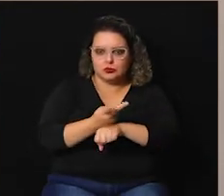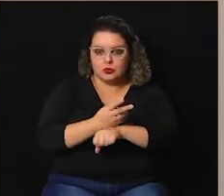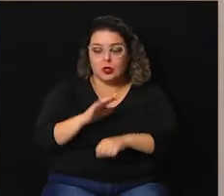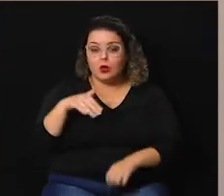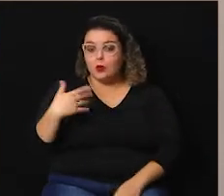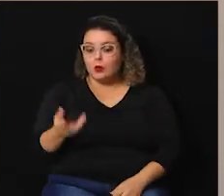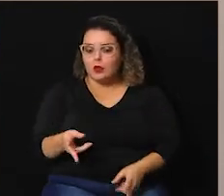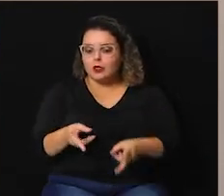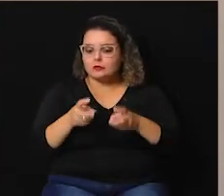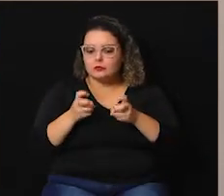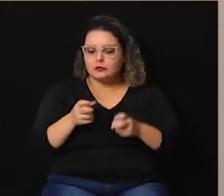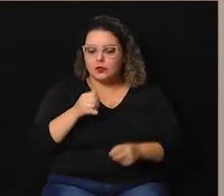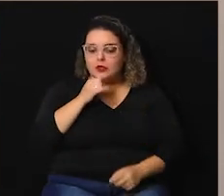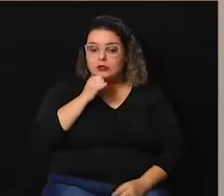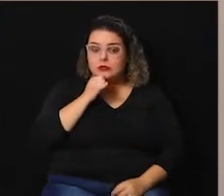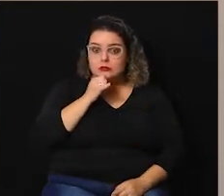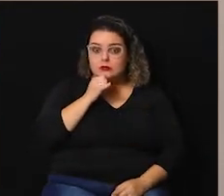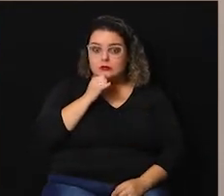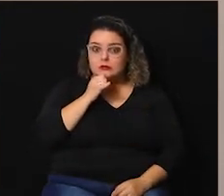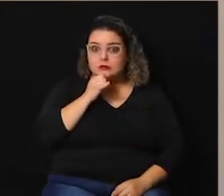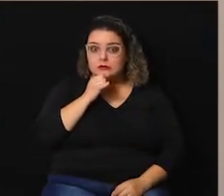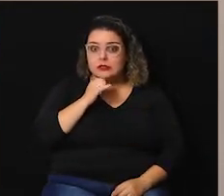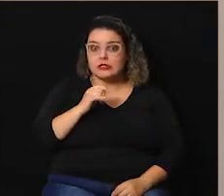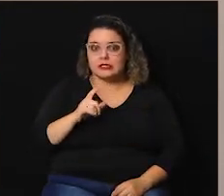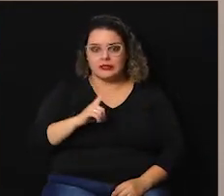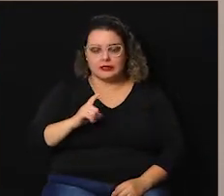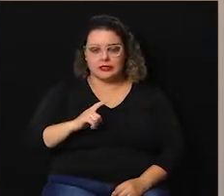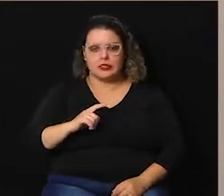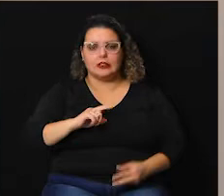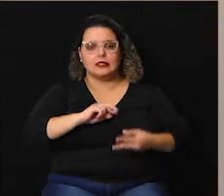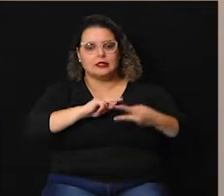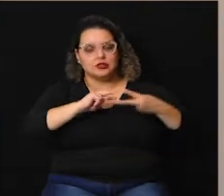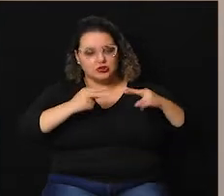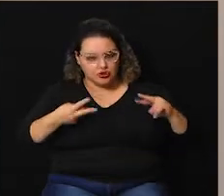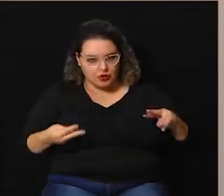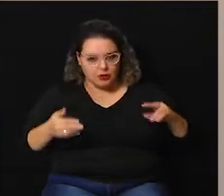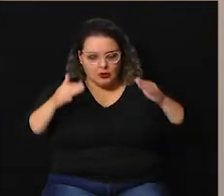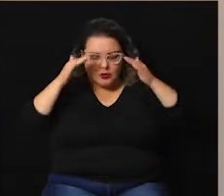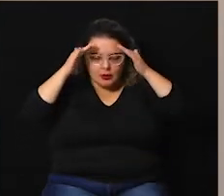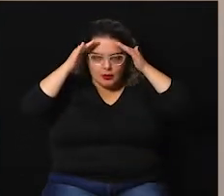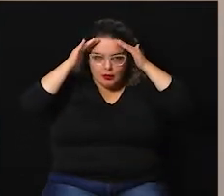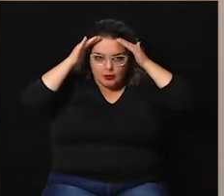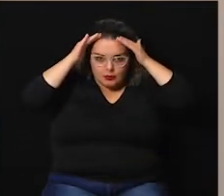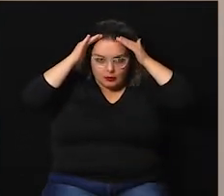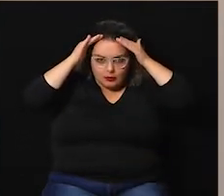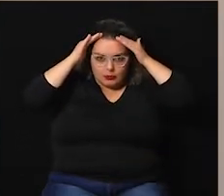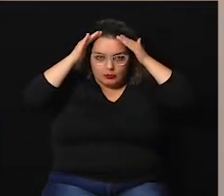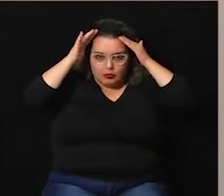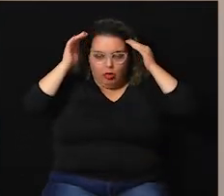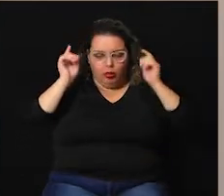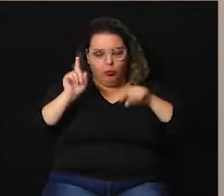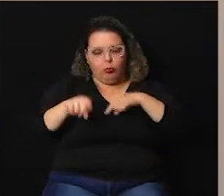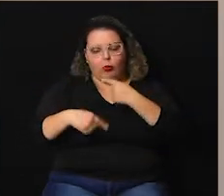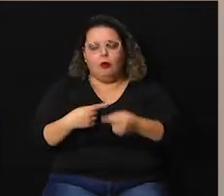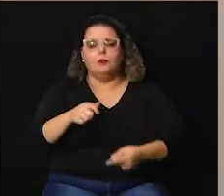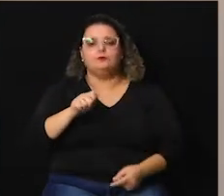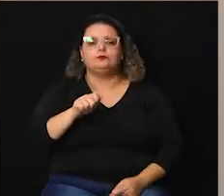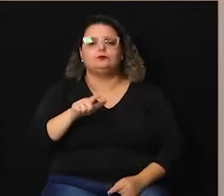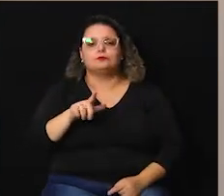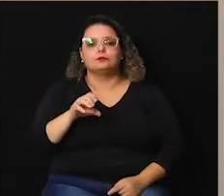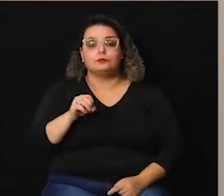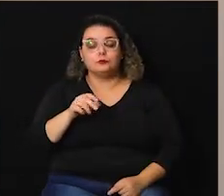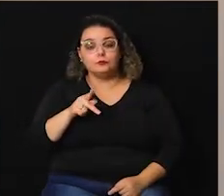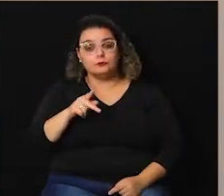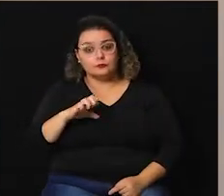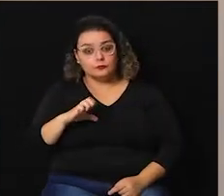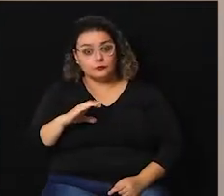Quando vocês percebem, por exemplo, quem tem o gene da calvície, ou quem está sofrendo algum outro tipo de alopecia,